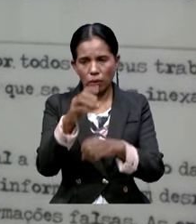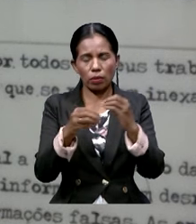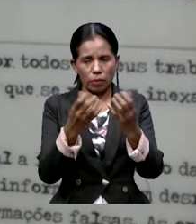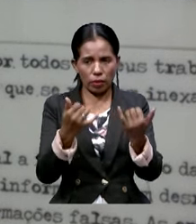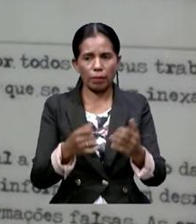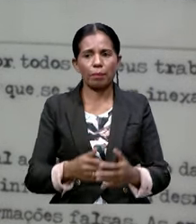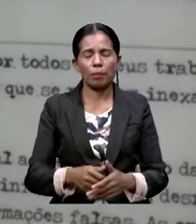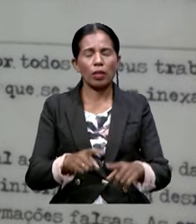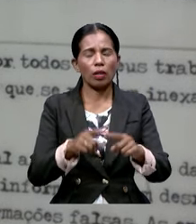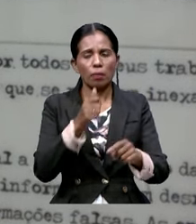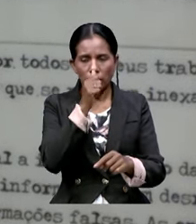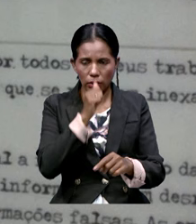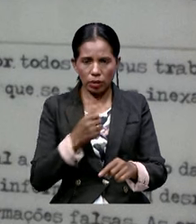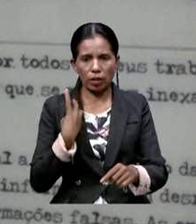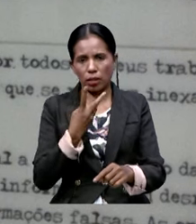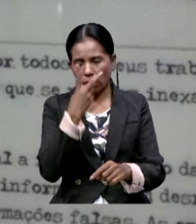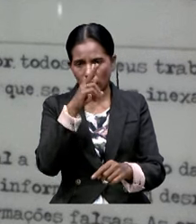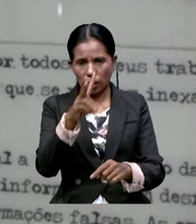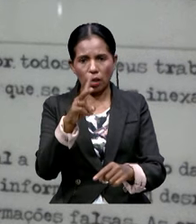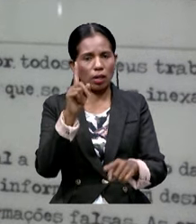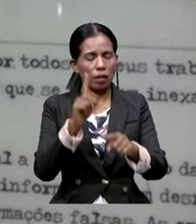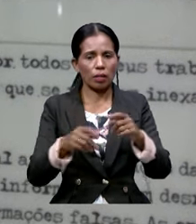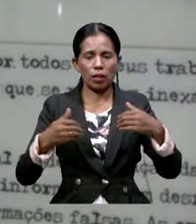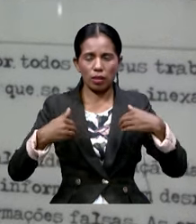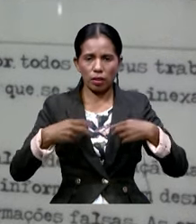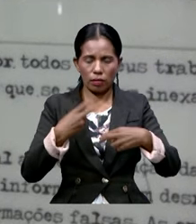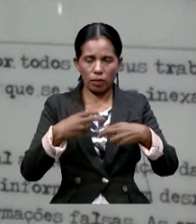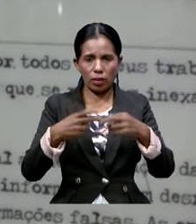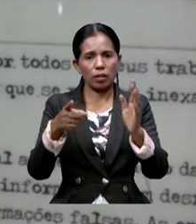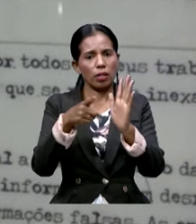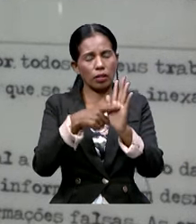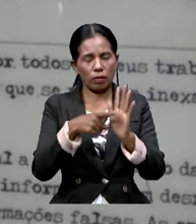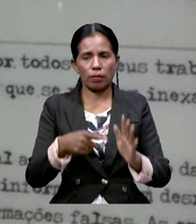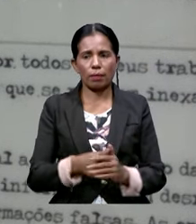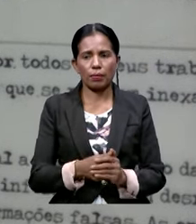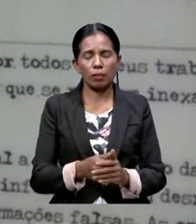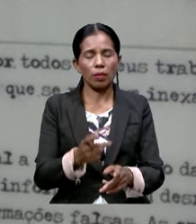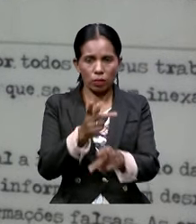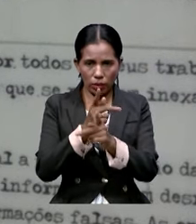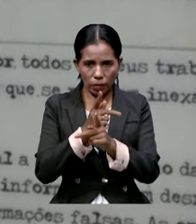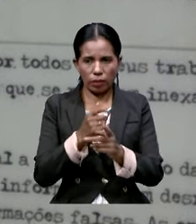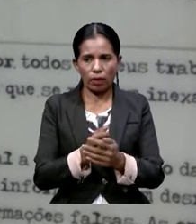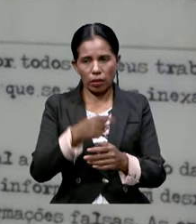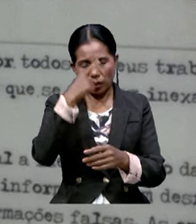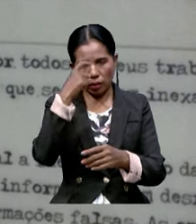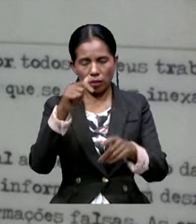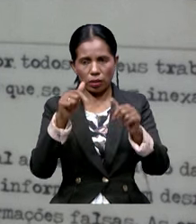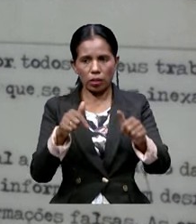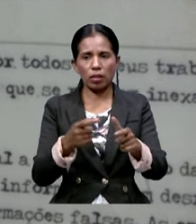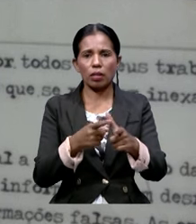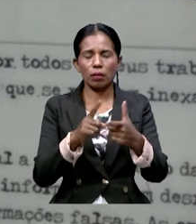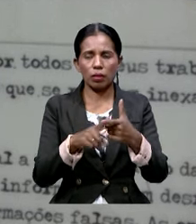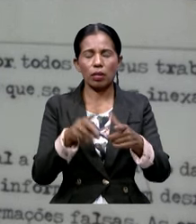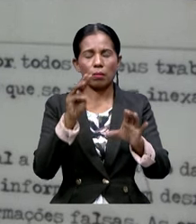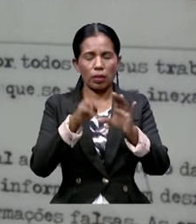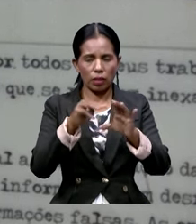bem, com paciência e tarefa, tá? La bela e impacto negativo pela broa. Tamo cuidado. Tamo ainda, né? E depois, mercado